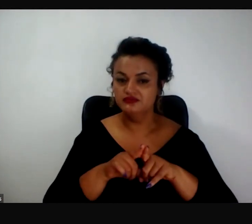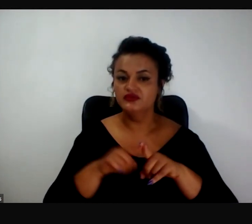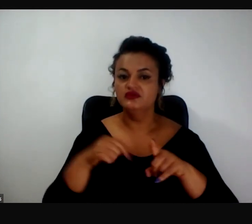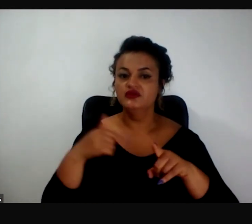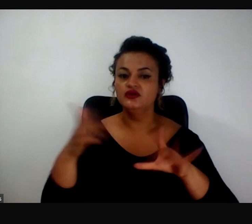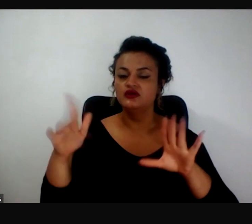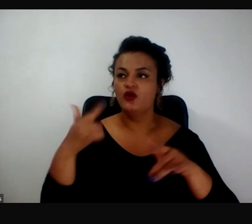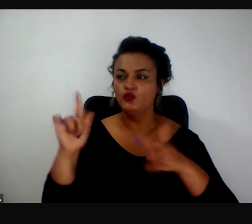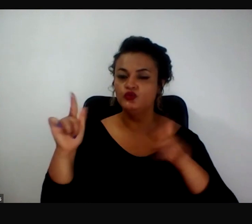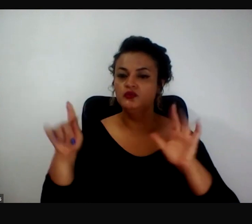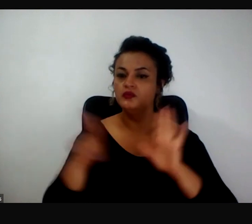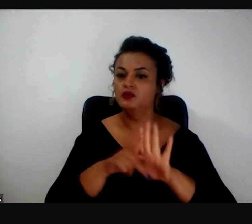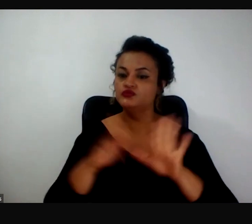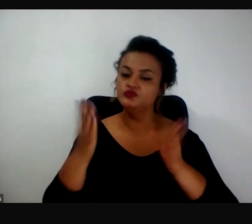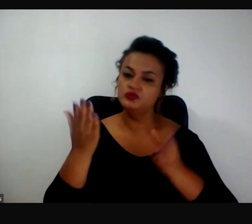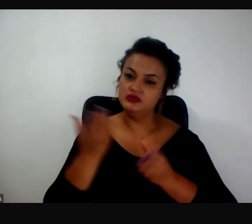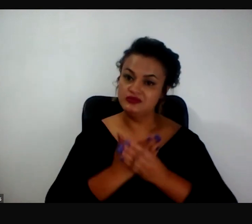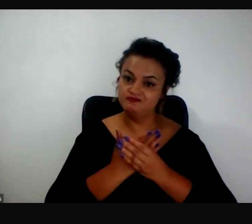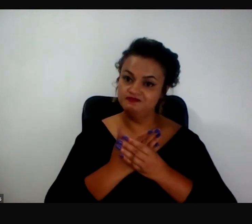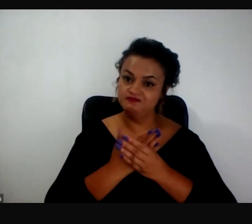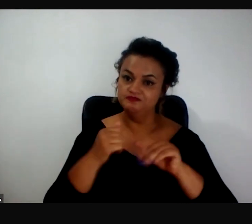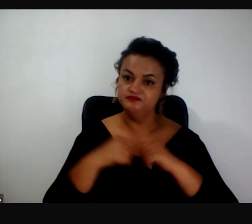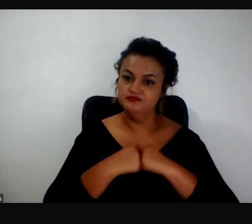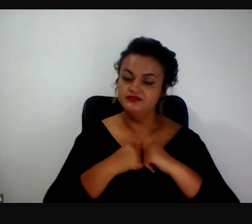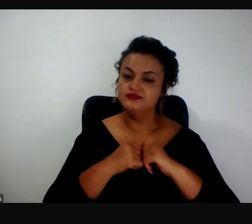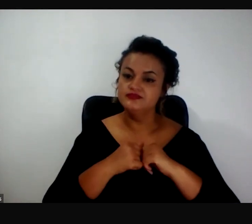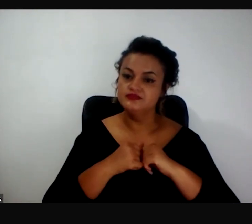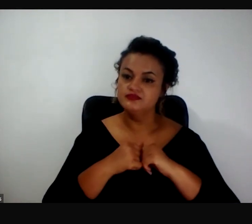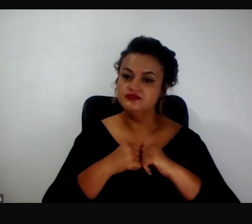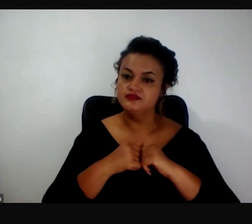processuais. Eh, e